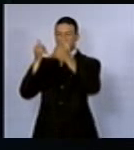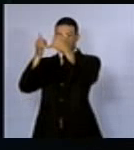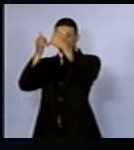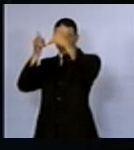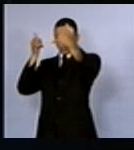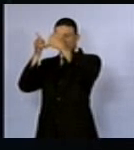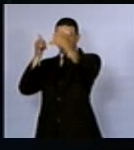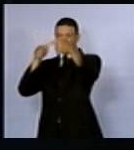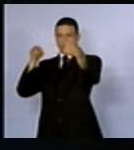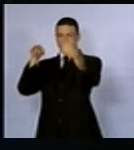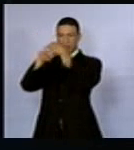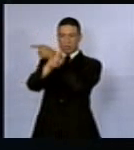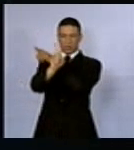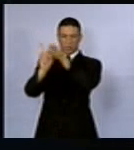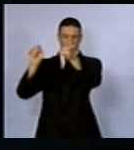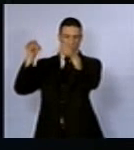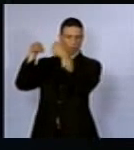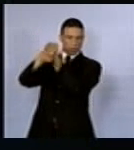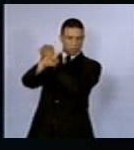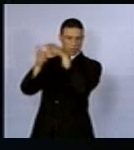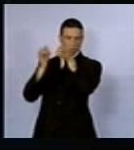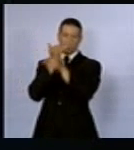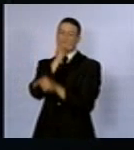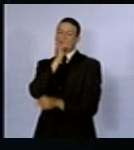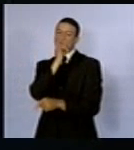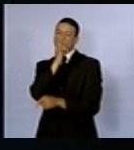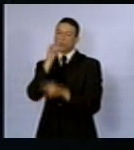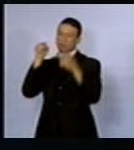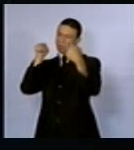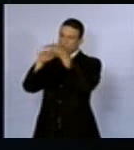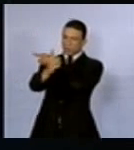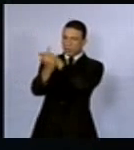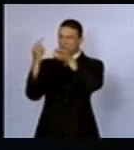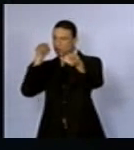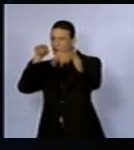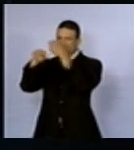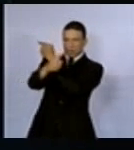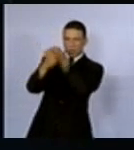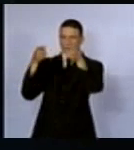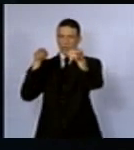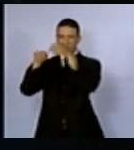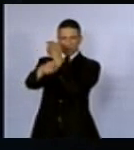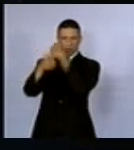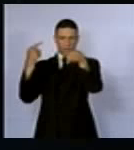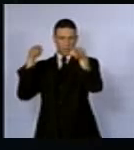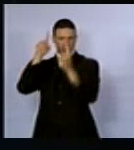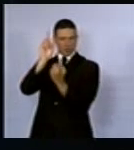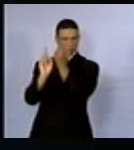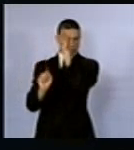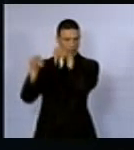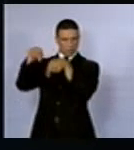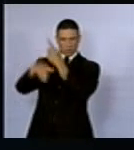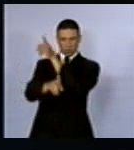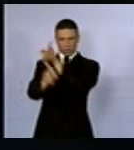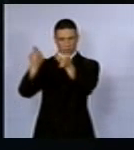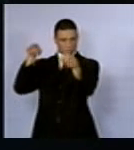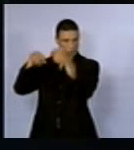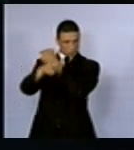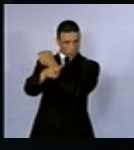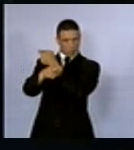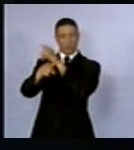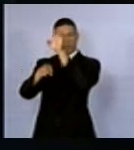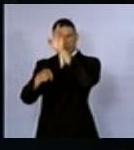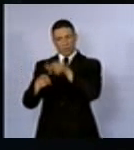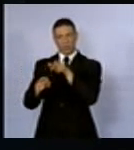elétrica. Toda vez que houver corrente elétrica passando por um condutor, haverá, em torno